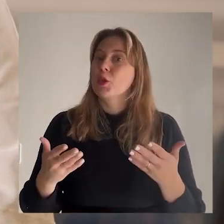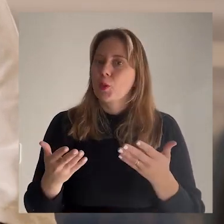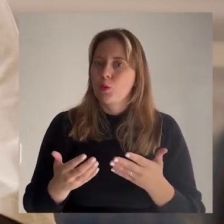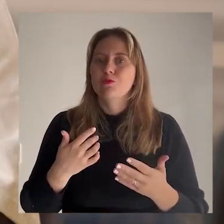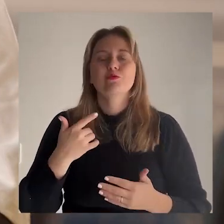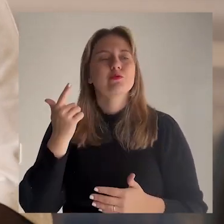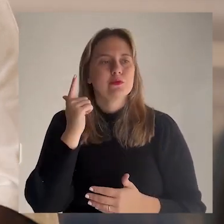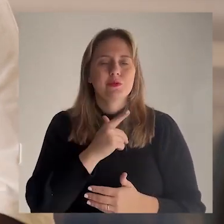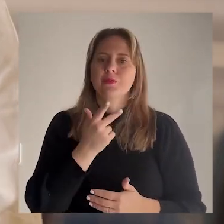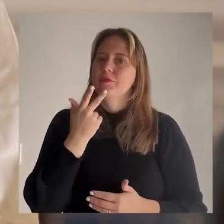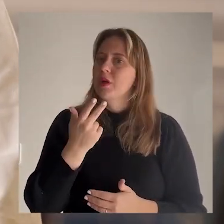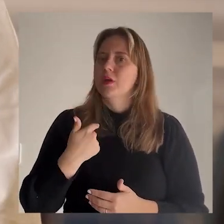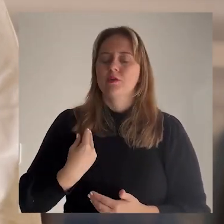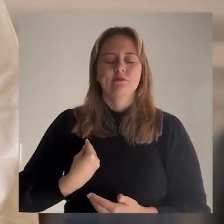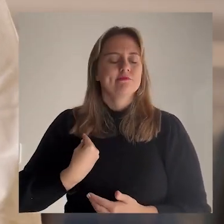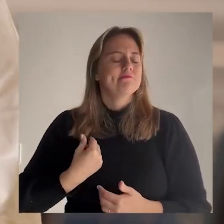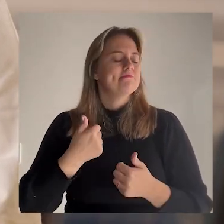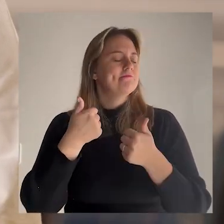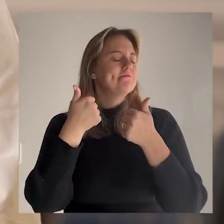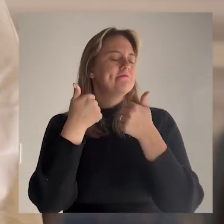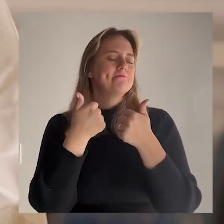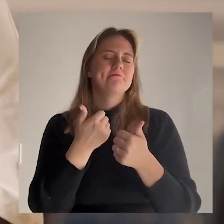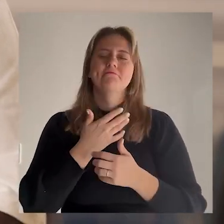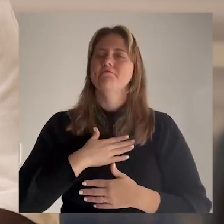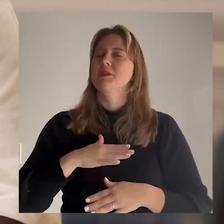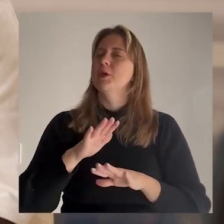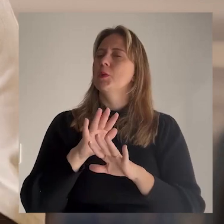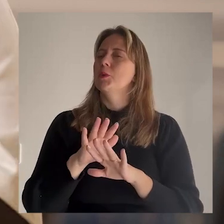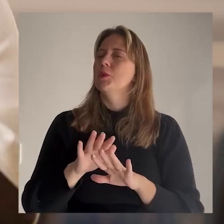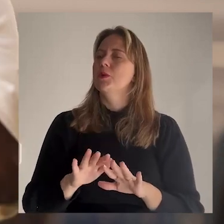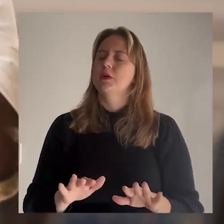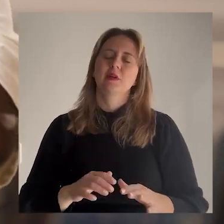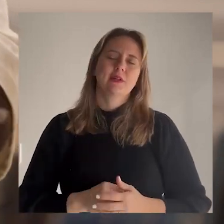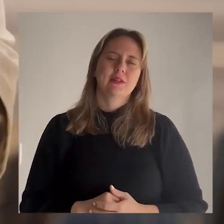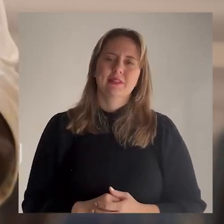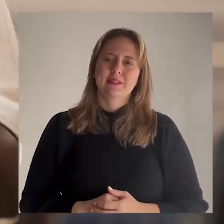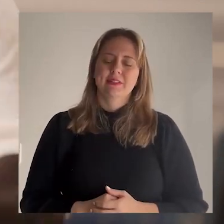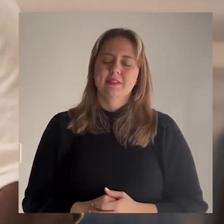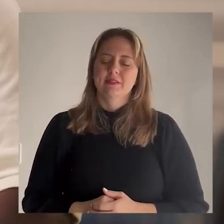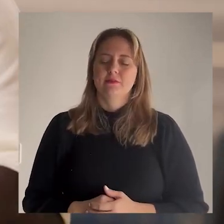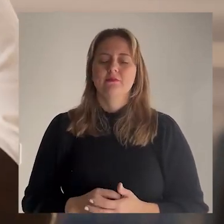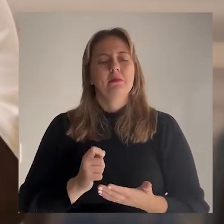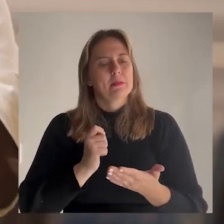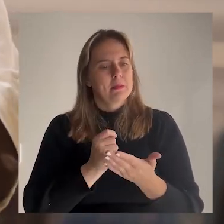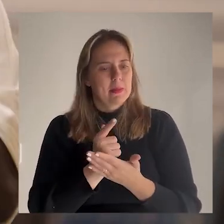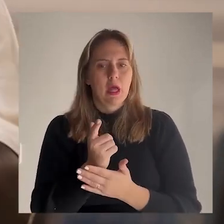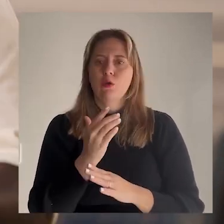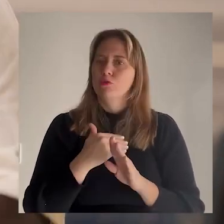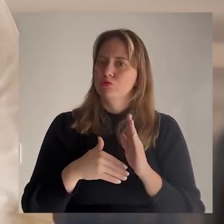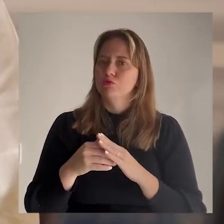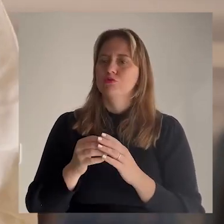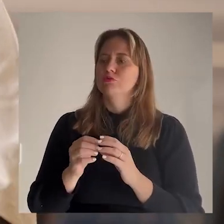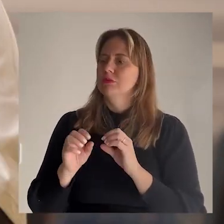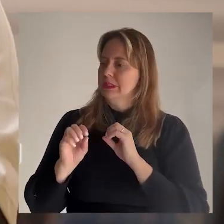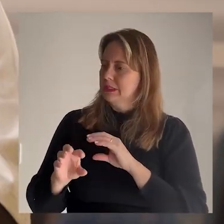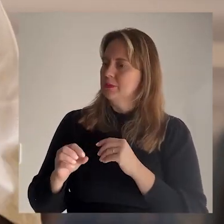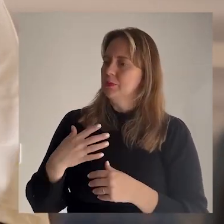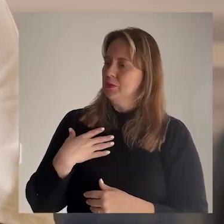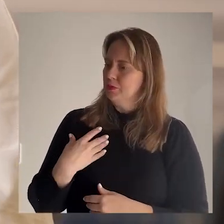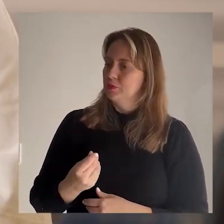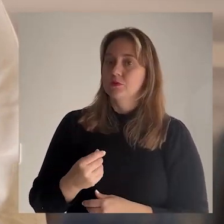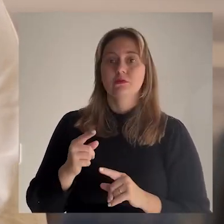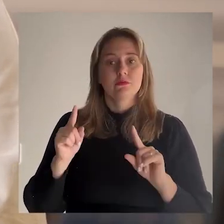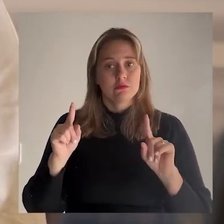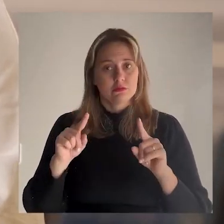dizer para ti que eu vivo tranquilo, né? Vivo tranquilo, pago minhas contas, crio meus filhos com o